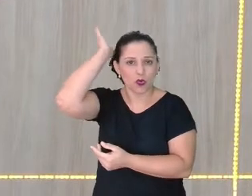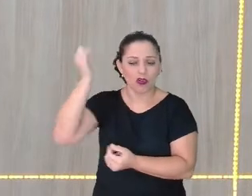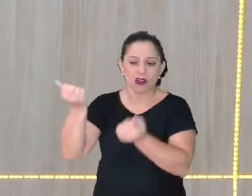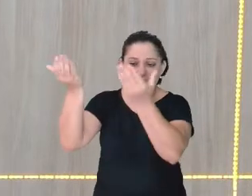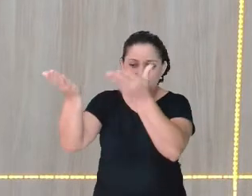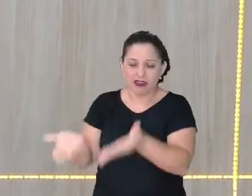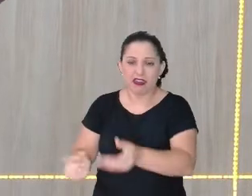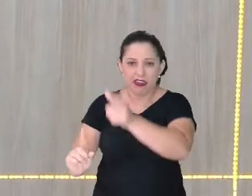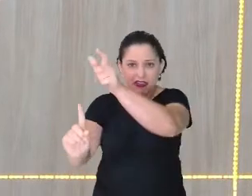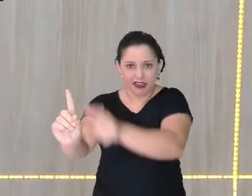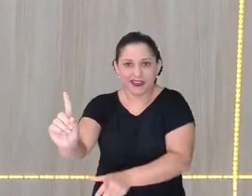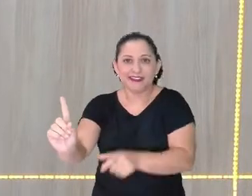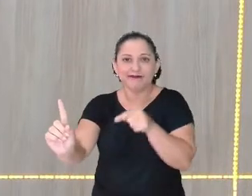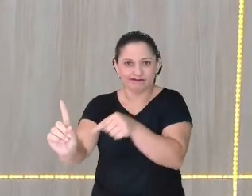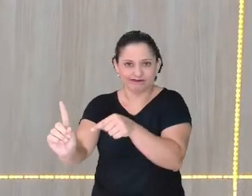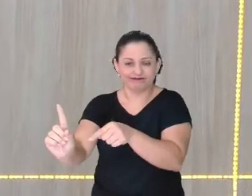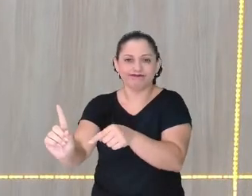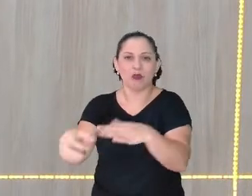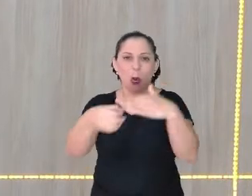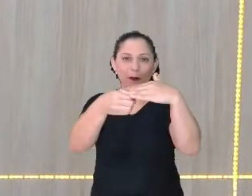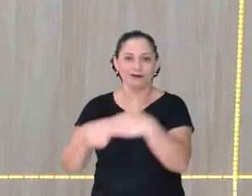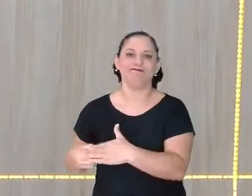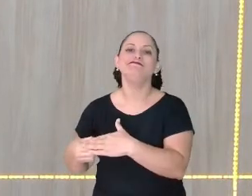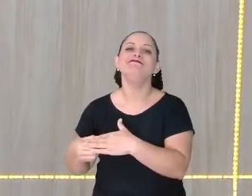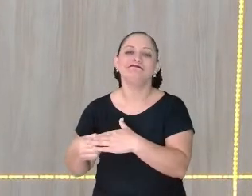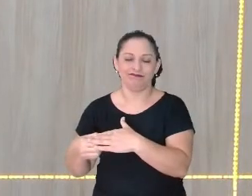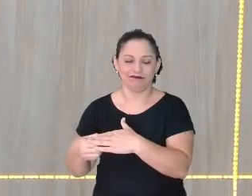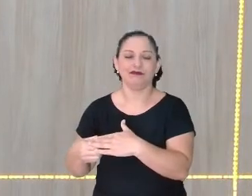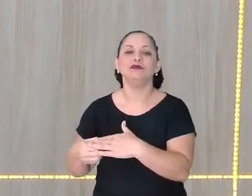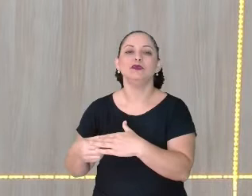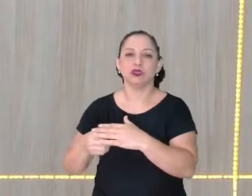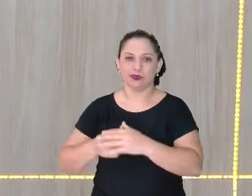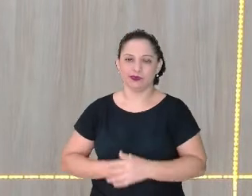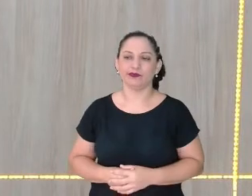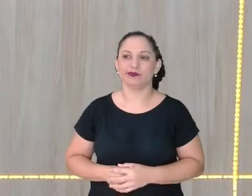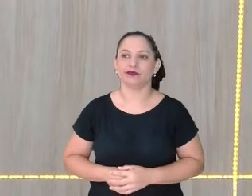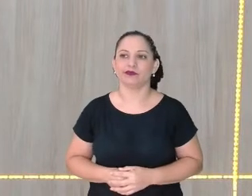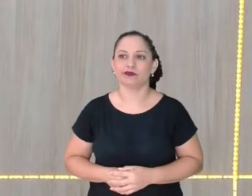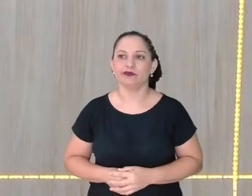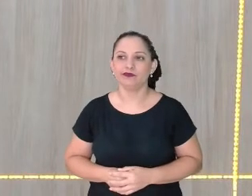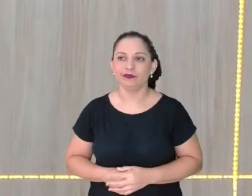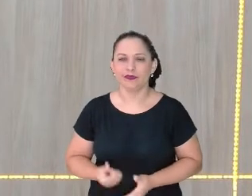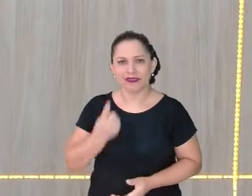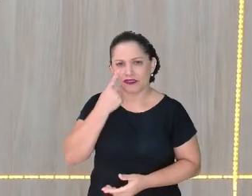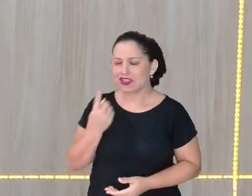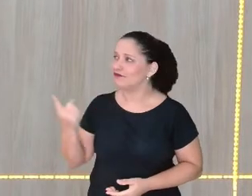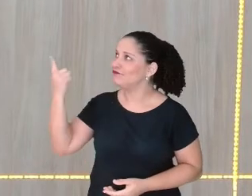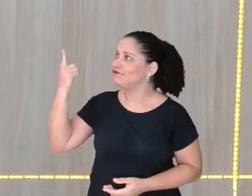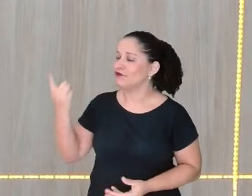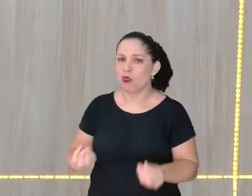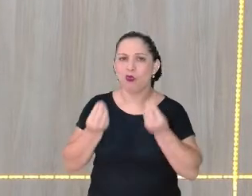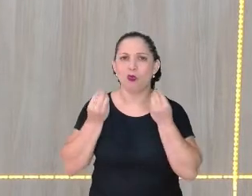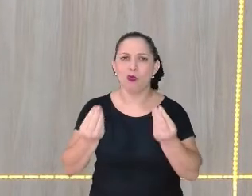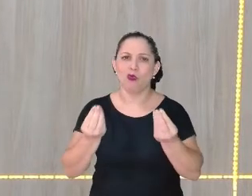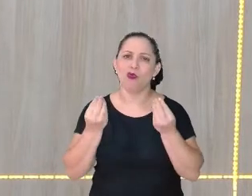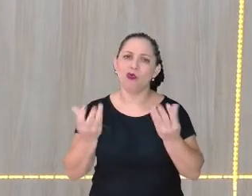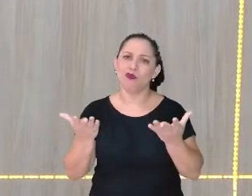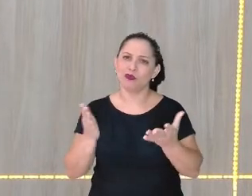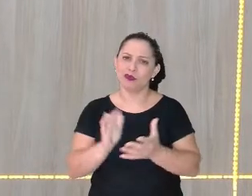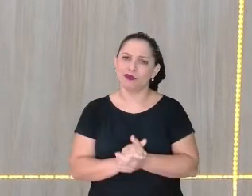peça, era uma propriedade, gente. Veja, né? Que situação,